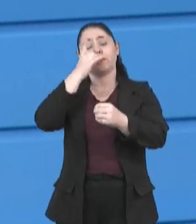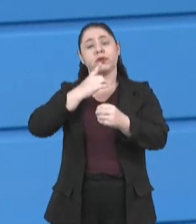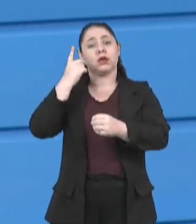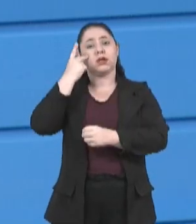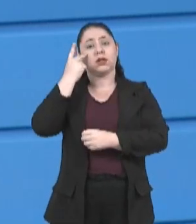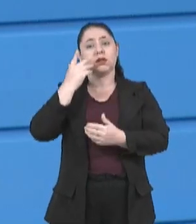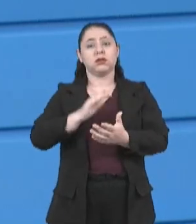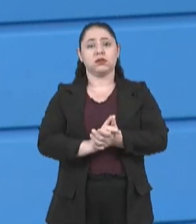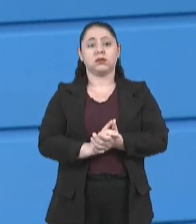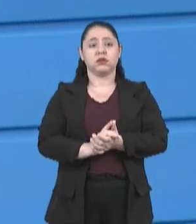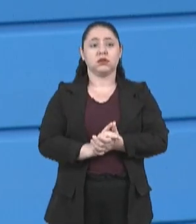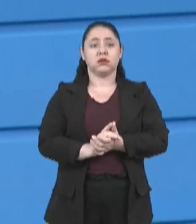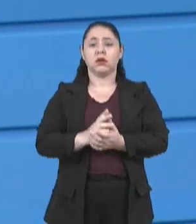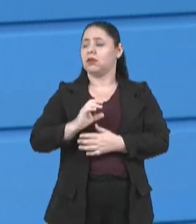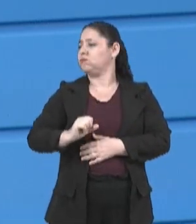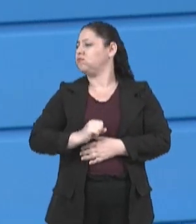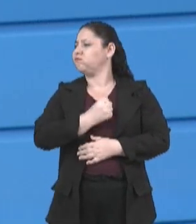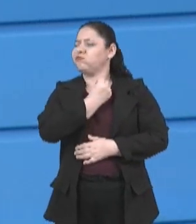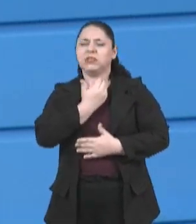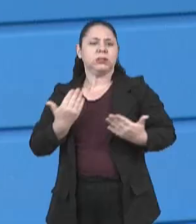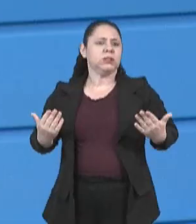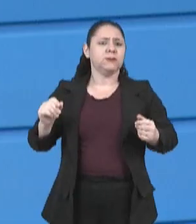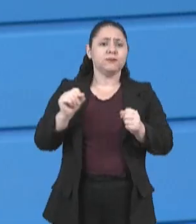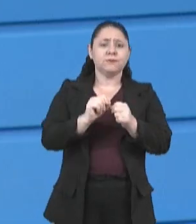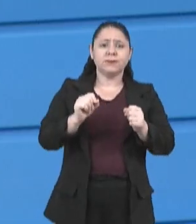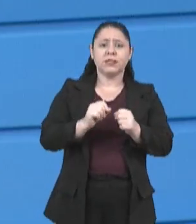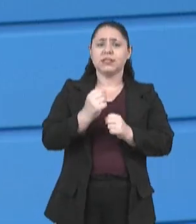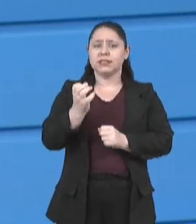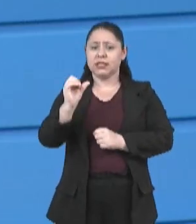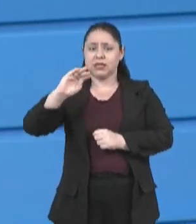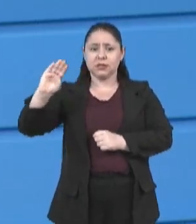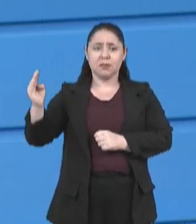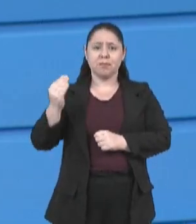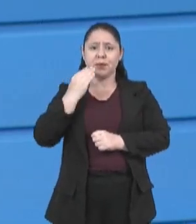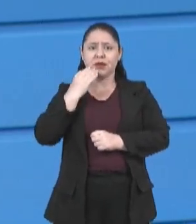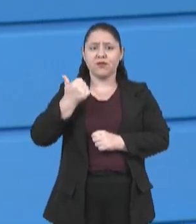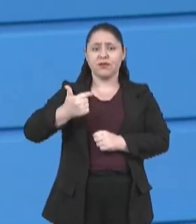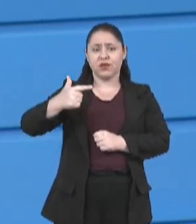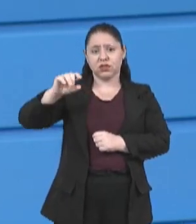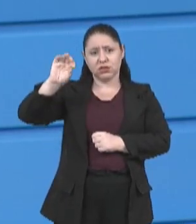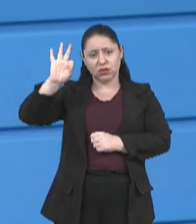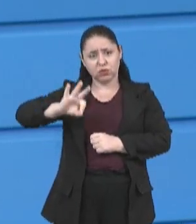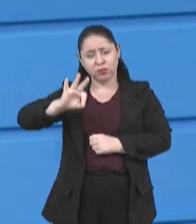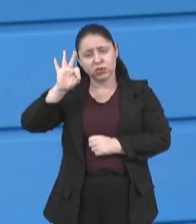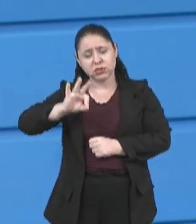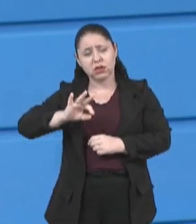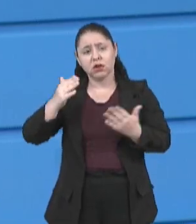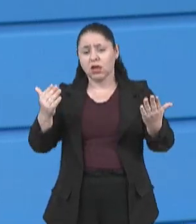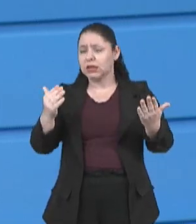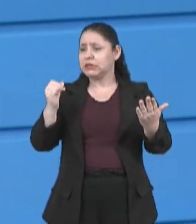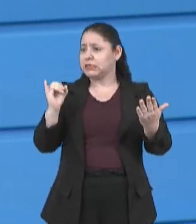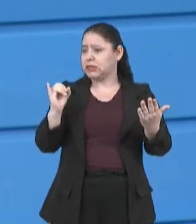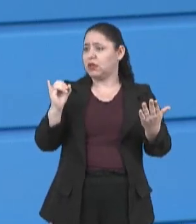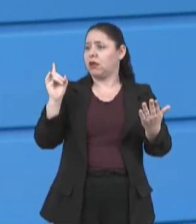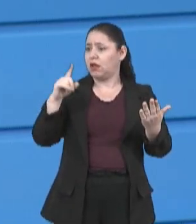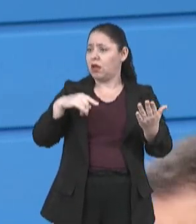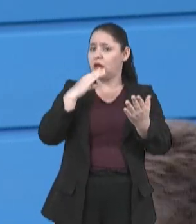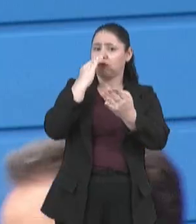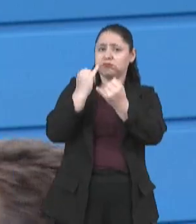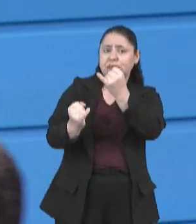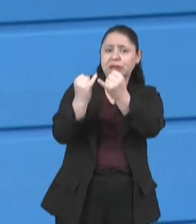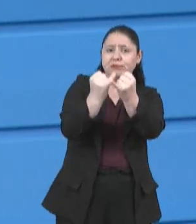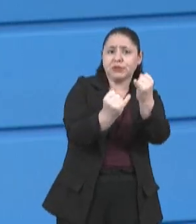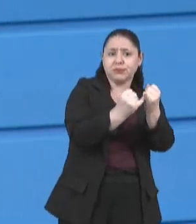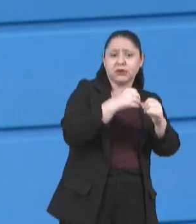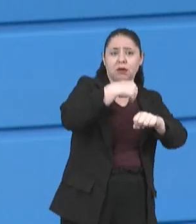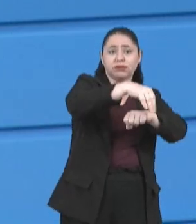Pedro Kemp, fica aqui a minha indignação, face 6 bi, 25% da renúncia seria rateado